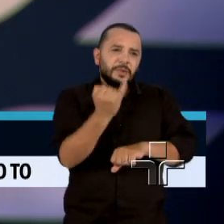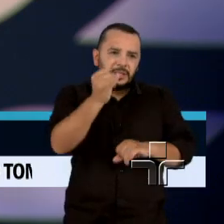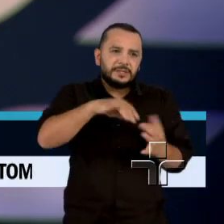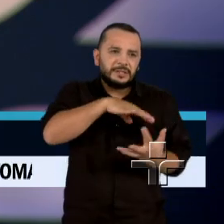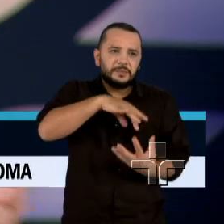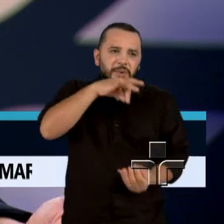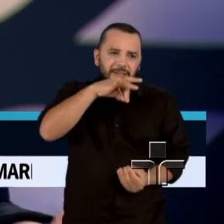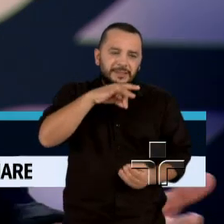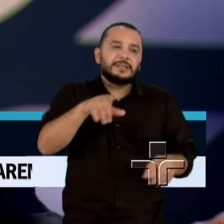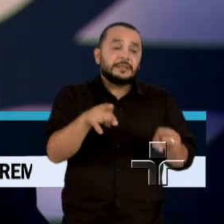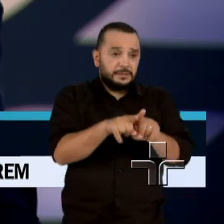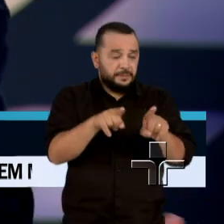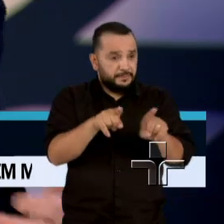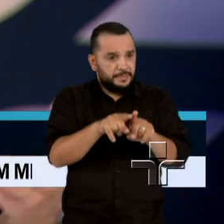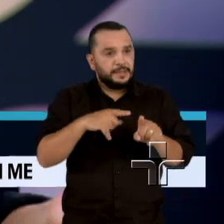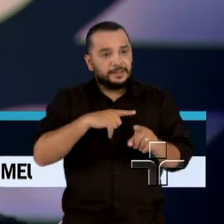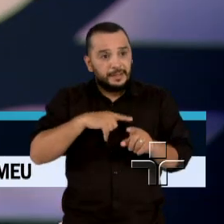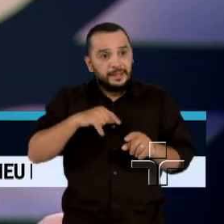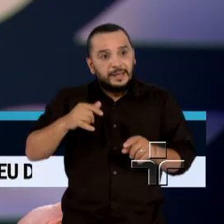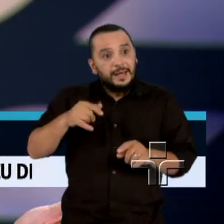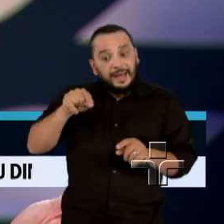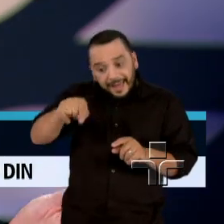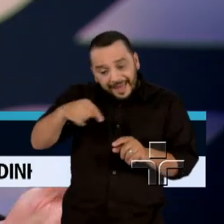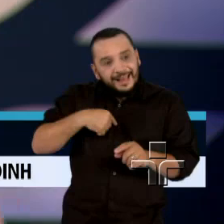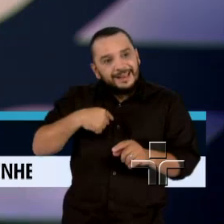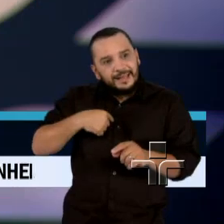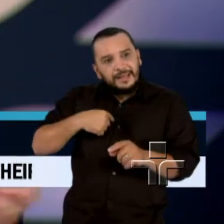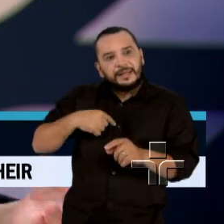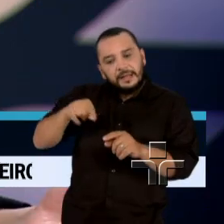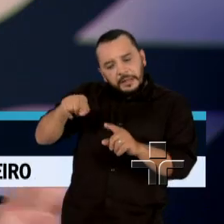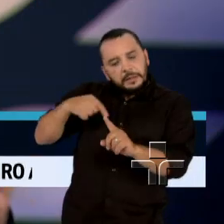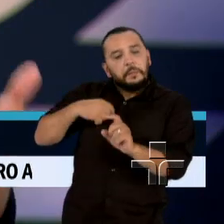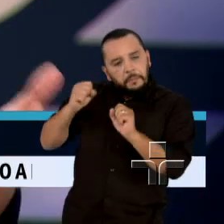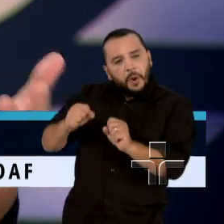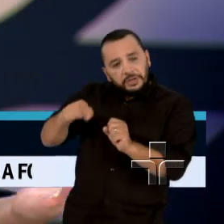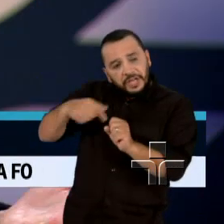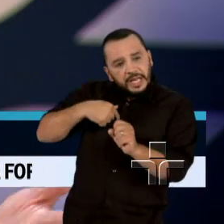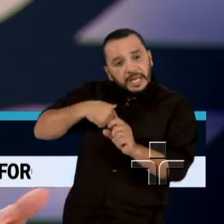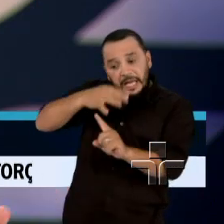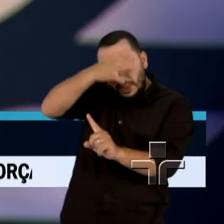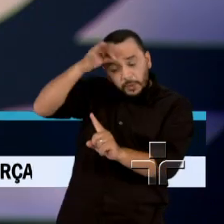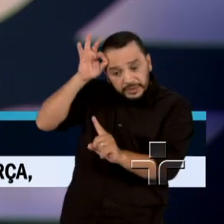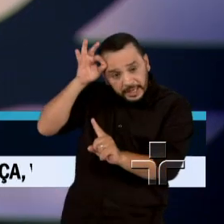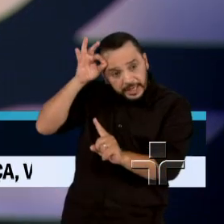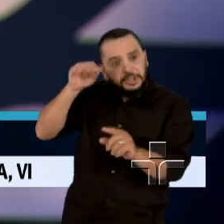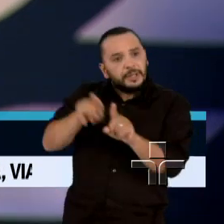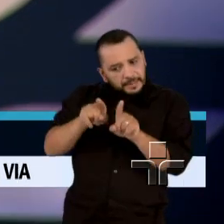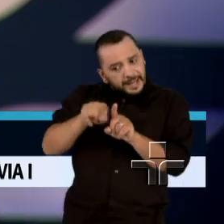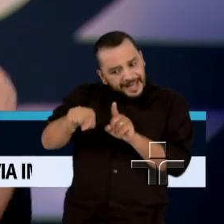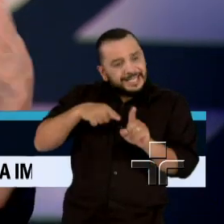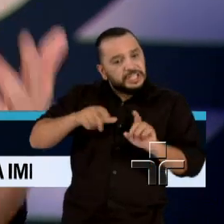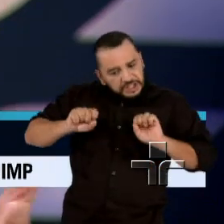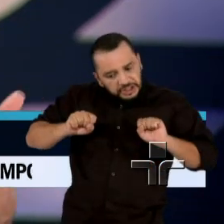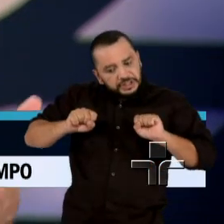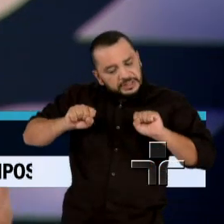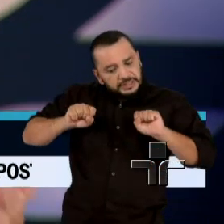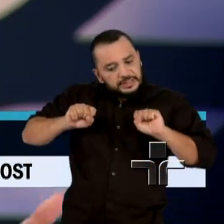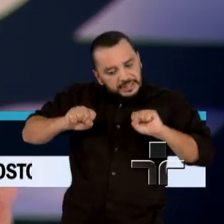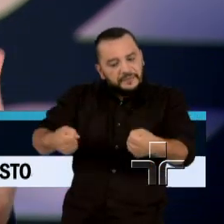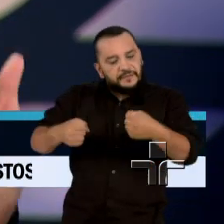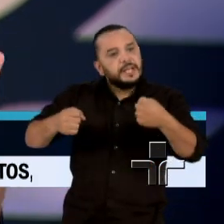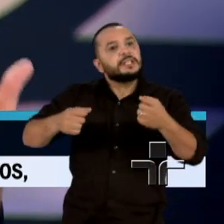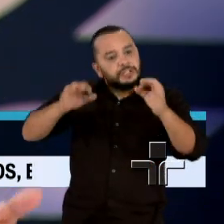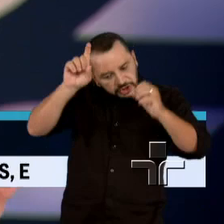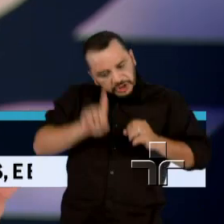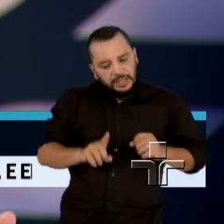democracia, assim como a presunção da inocência e o direito de defesa. E são princípios que sustentam o Estado democrático de direito. Então, a cobertura